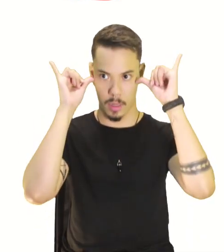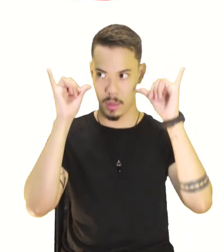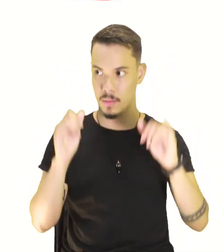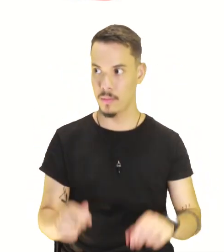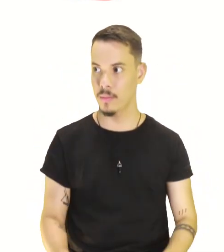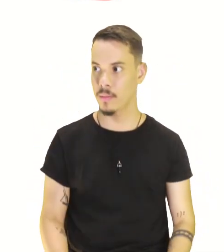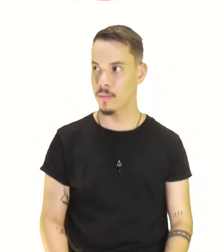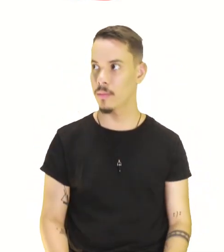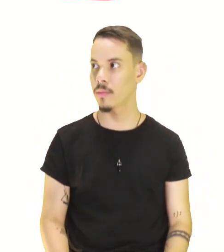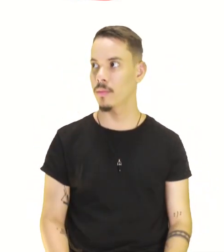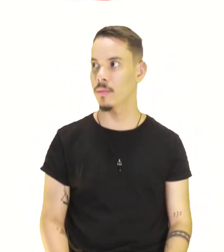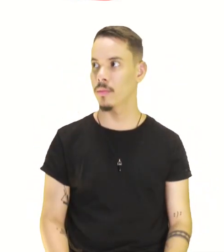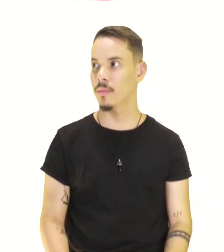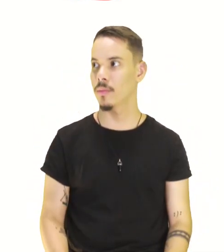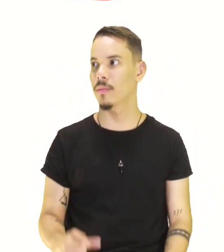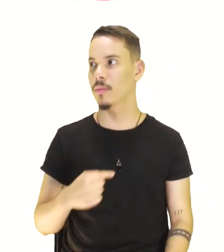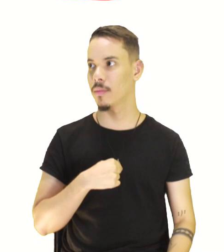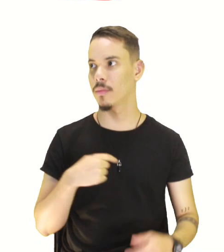Eu preciso.